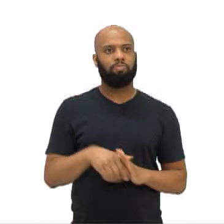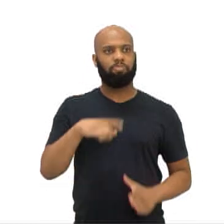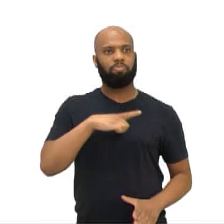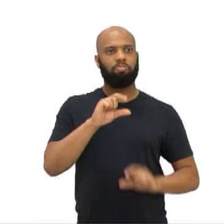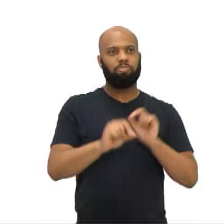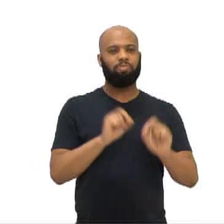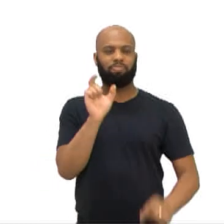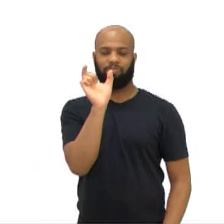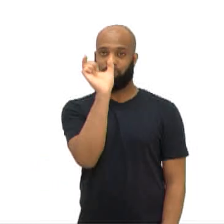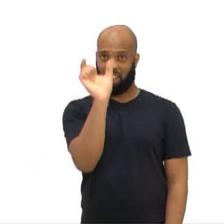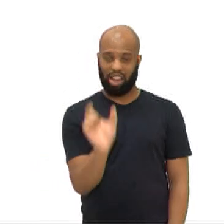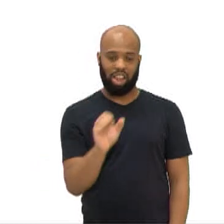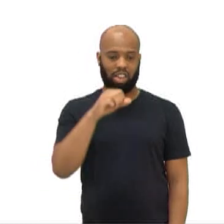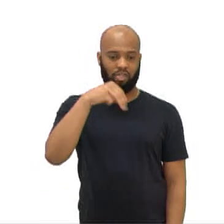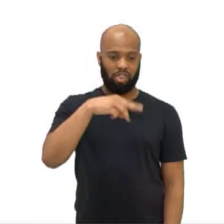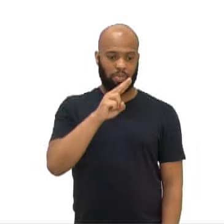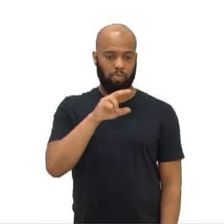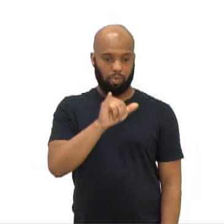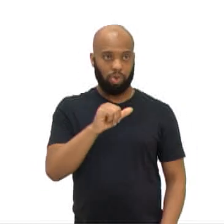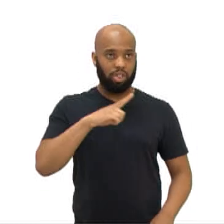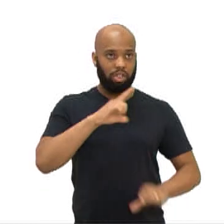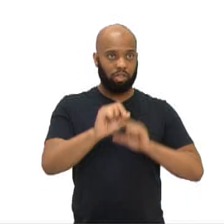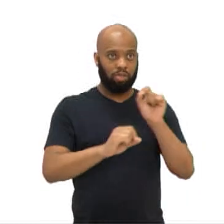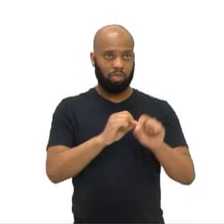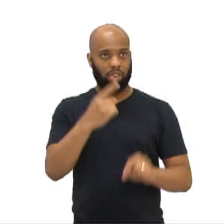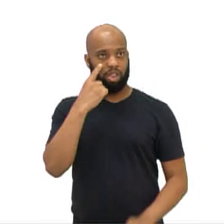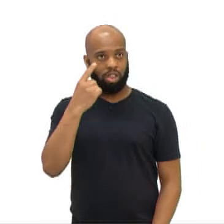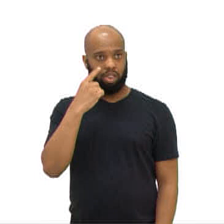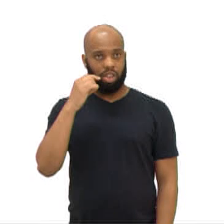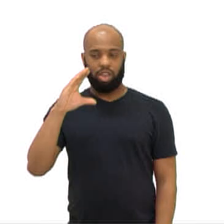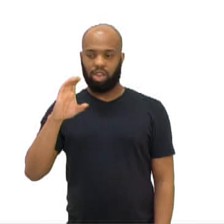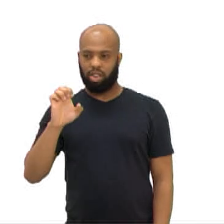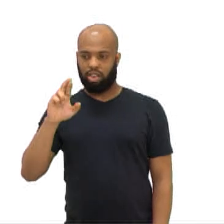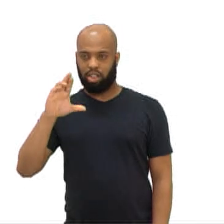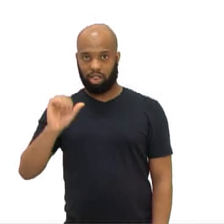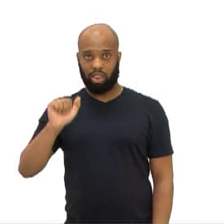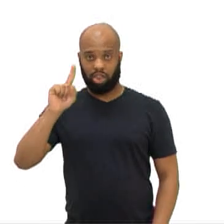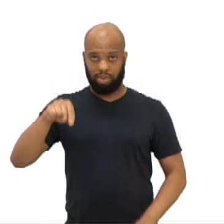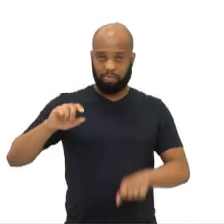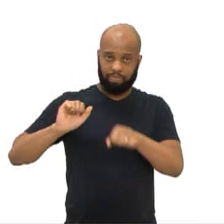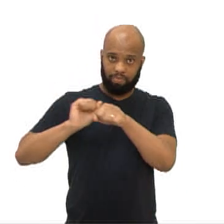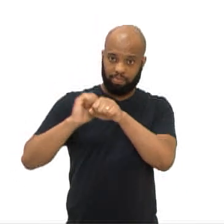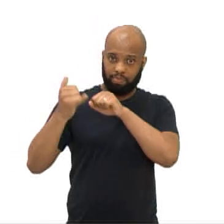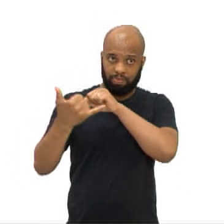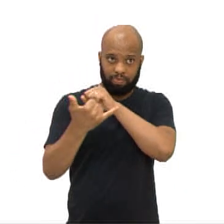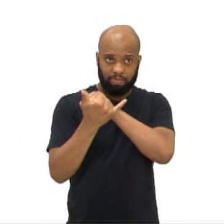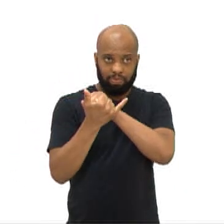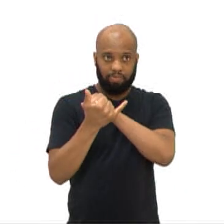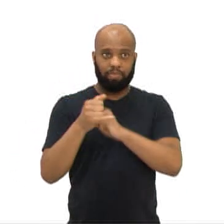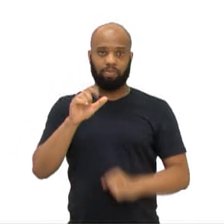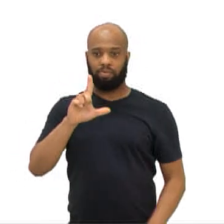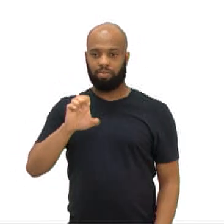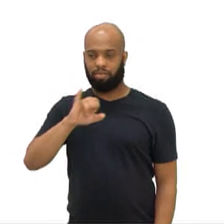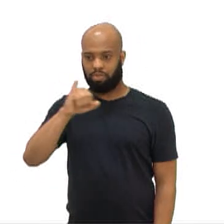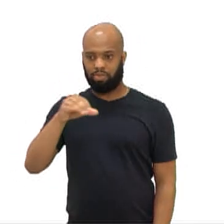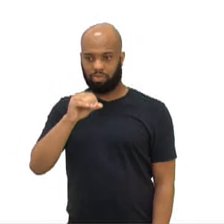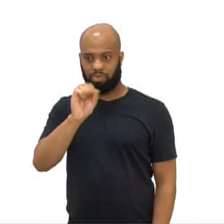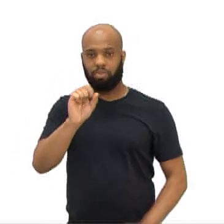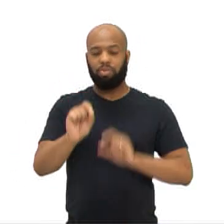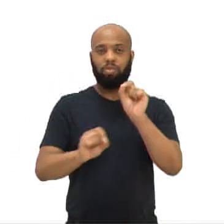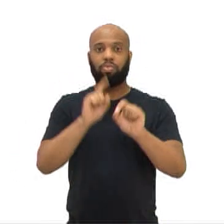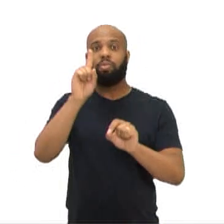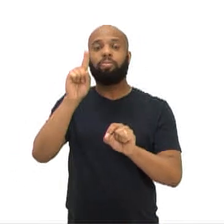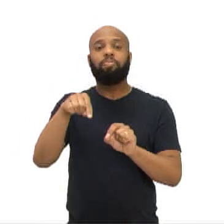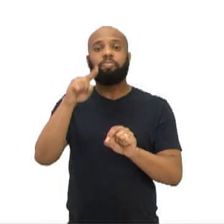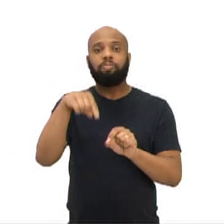Então, a palavra bueno, adjetivo, e a palavra cerca e lejos, ¿acordáis? São que? Advérbios, que indicam